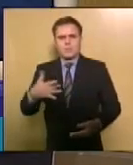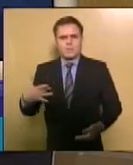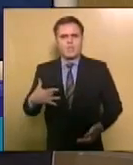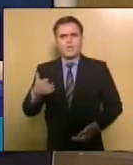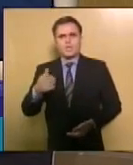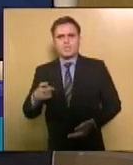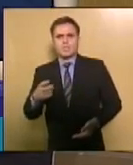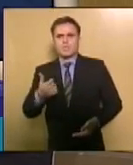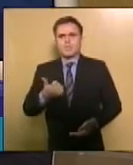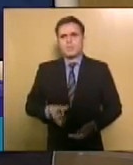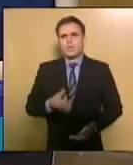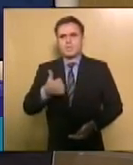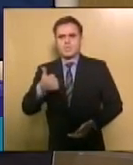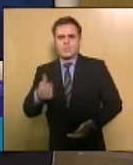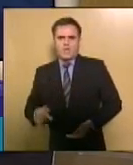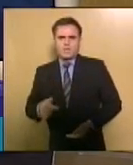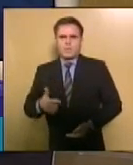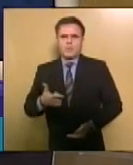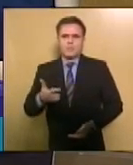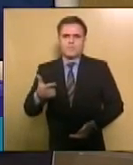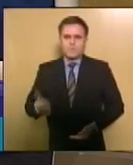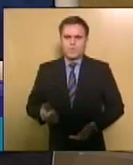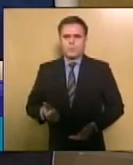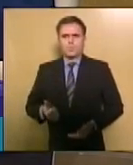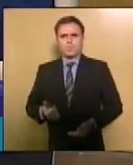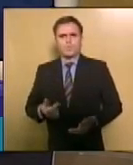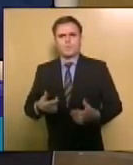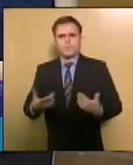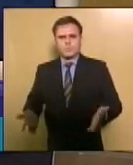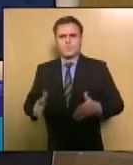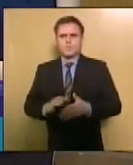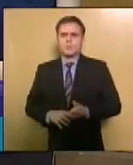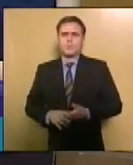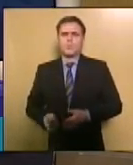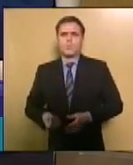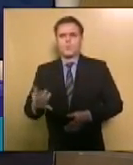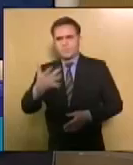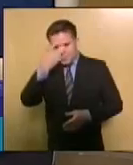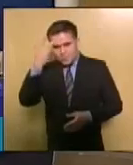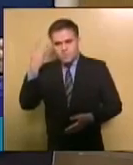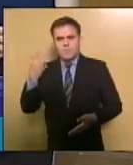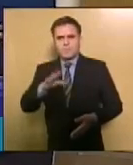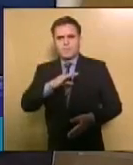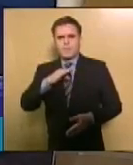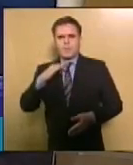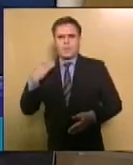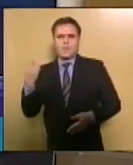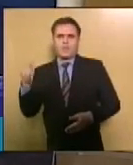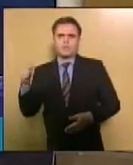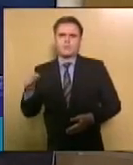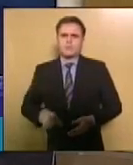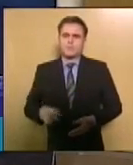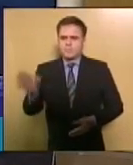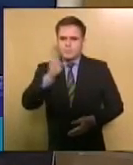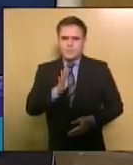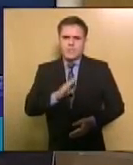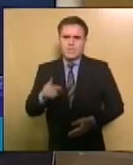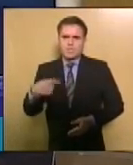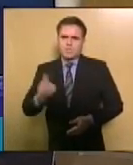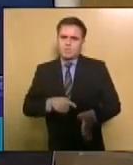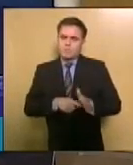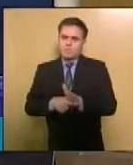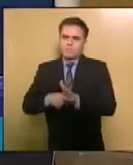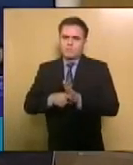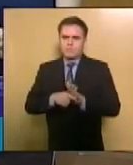17 até 21 anos que é o ápice ali quantas pessoas morreram por homicídio no Brasil e aí nós fizemos o